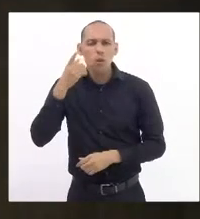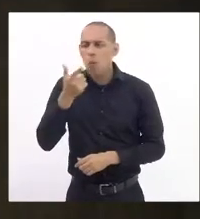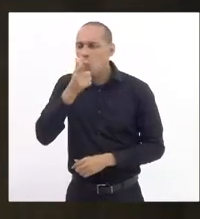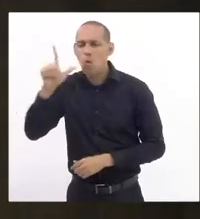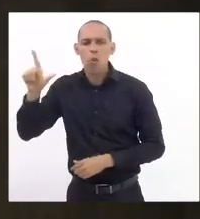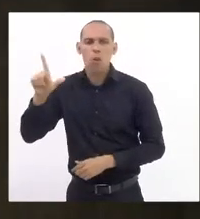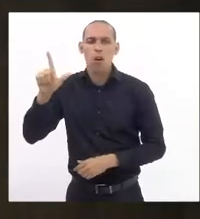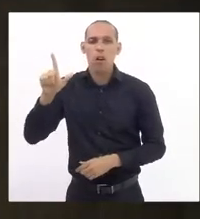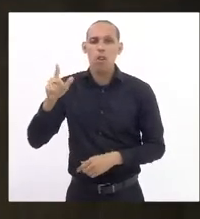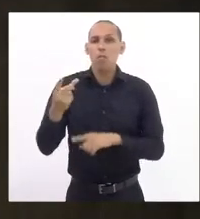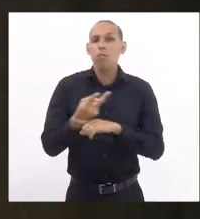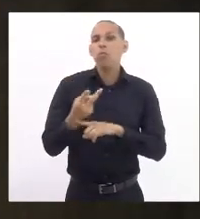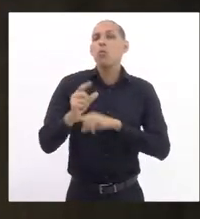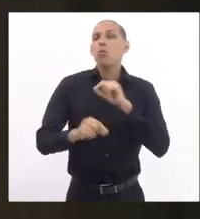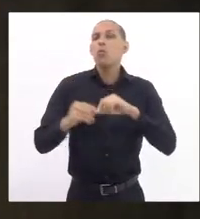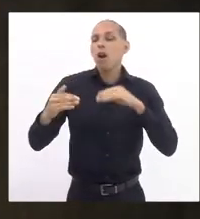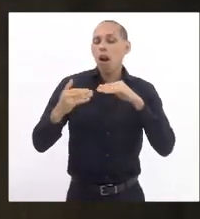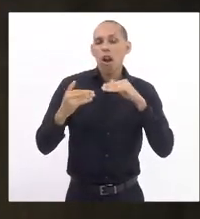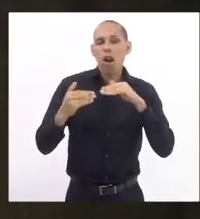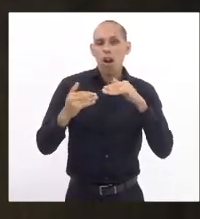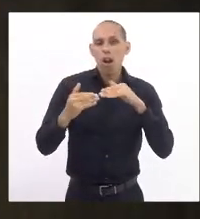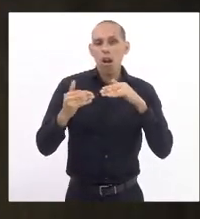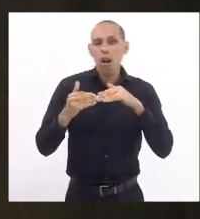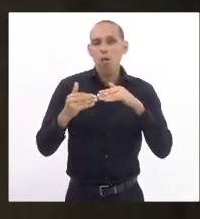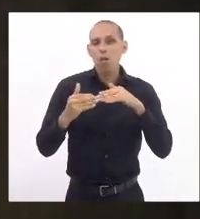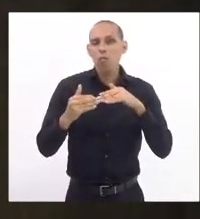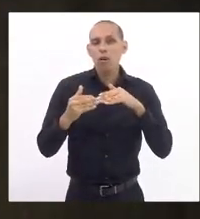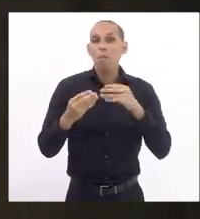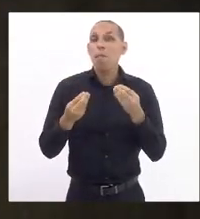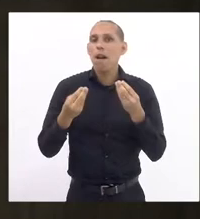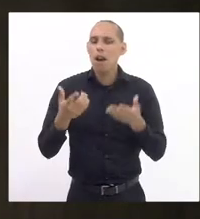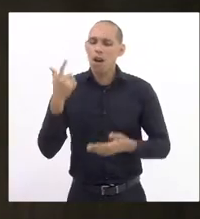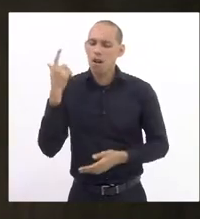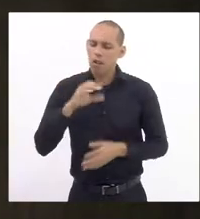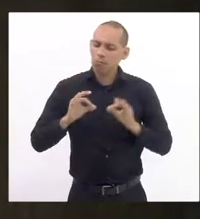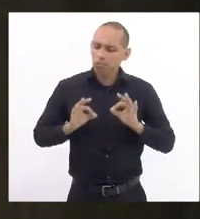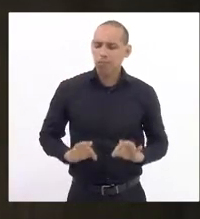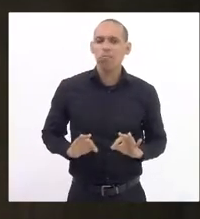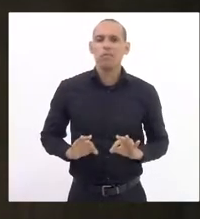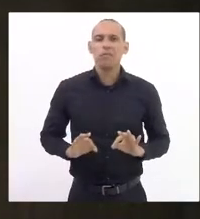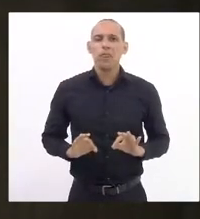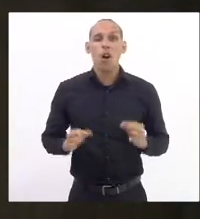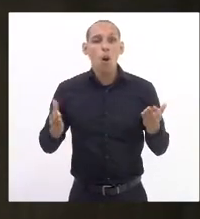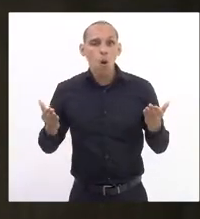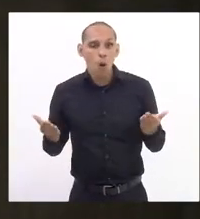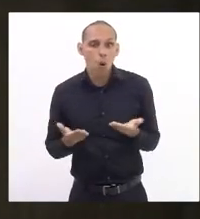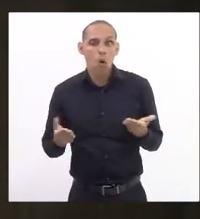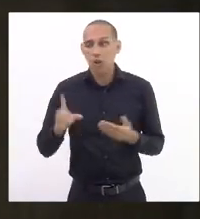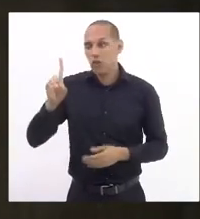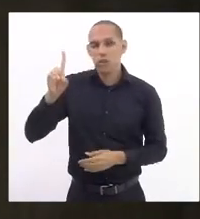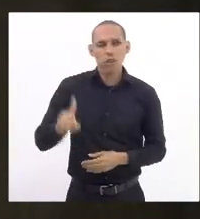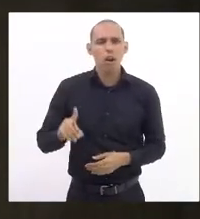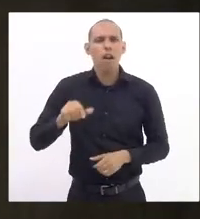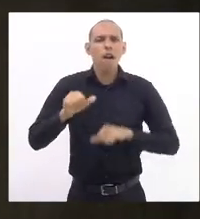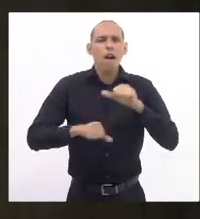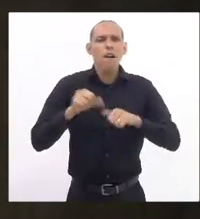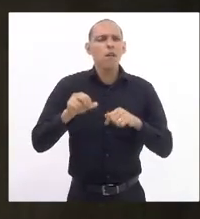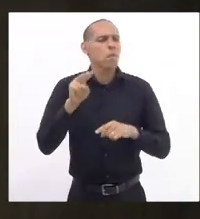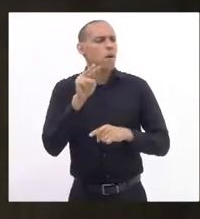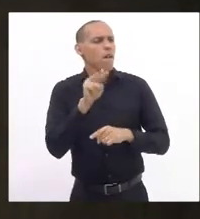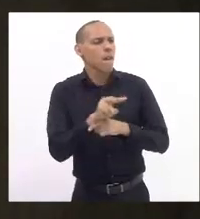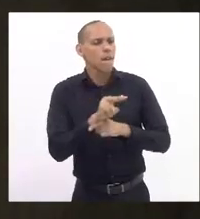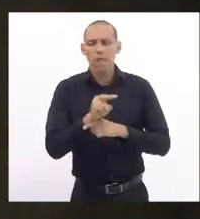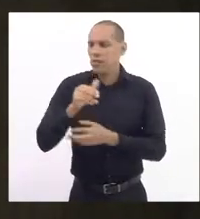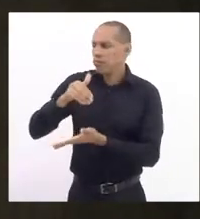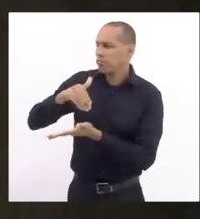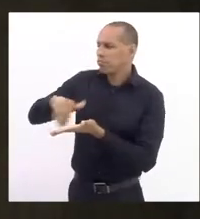deputadas buscando um acordo para avançar nessa matéria, que é justa. Hoje, o diretor é porteiro, é secretário,